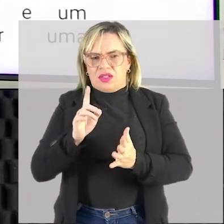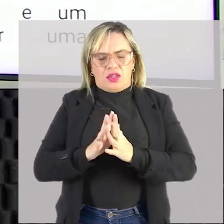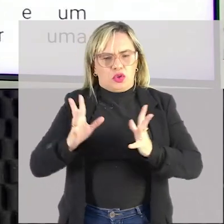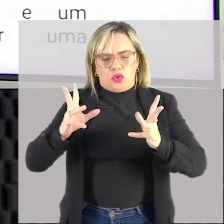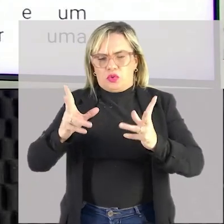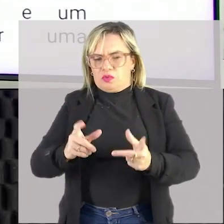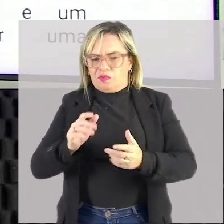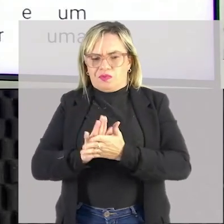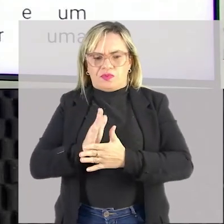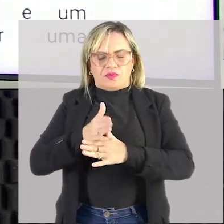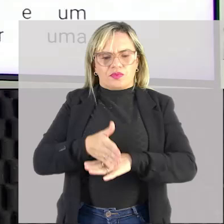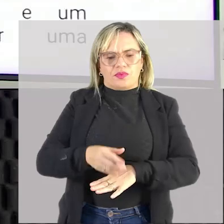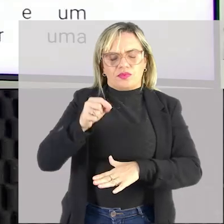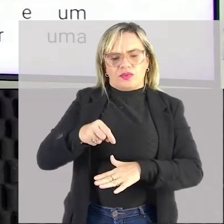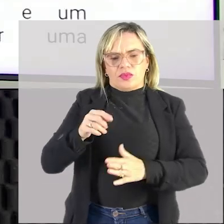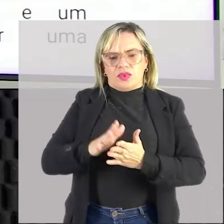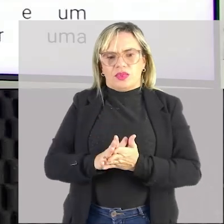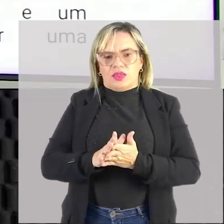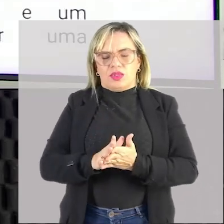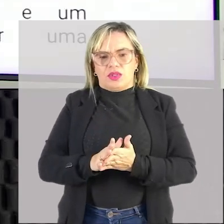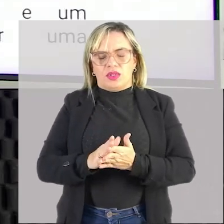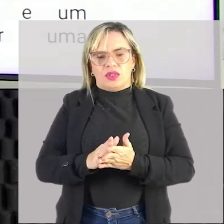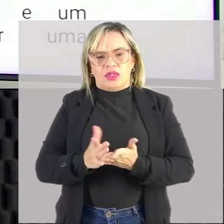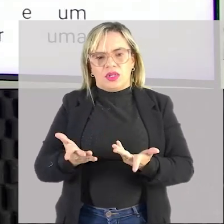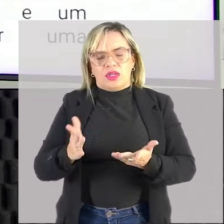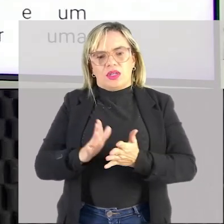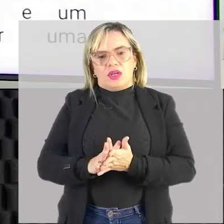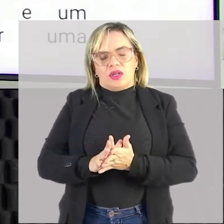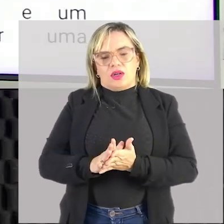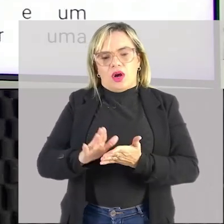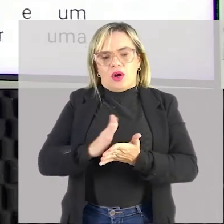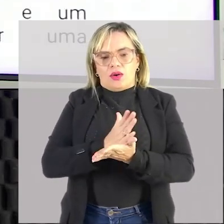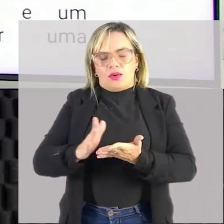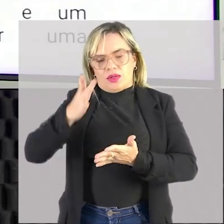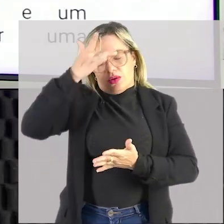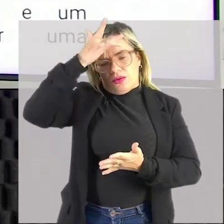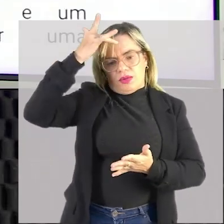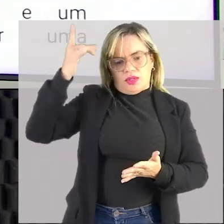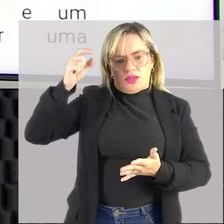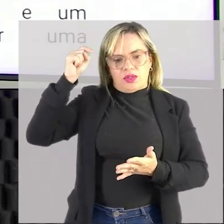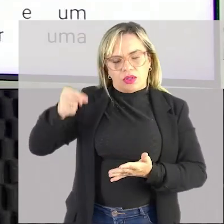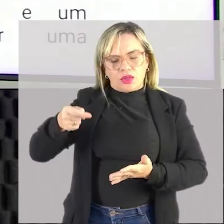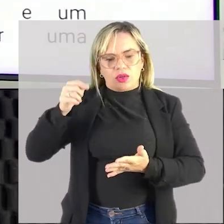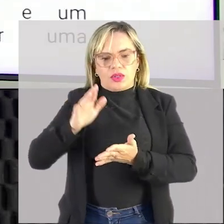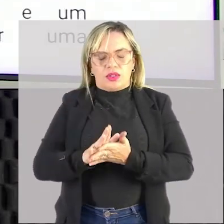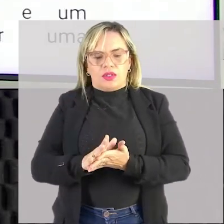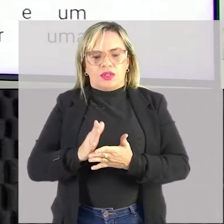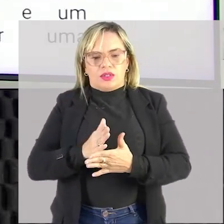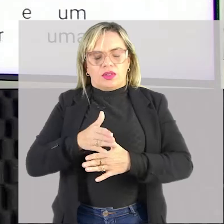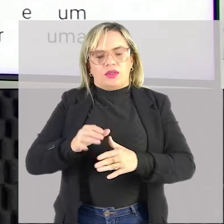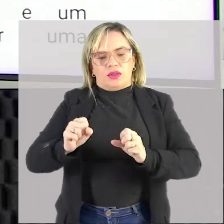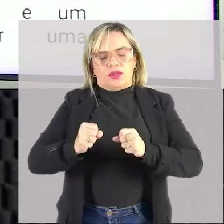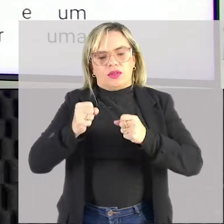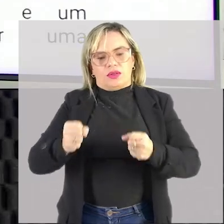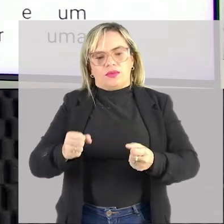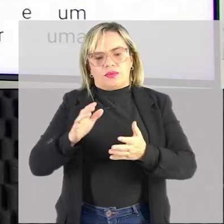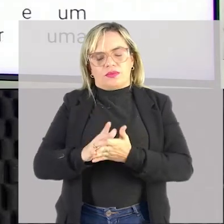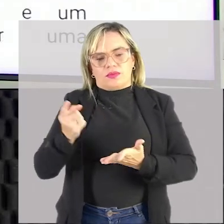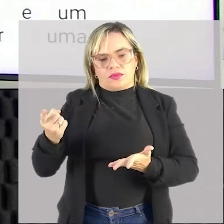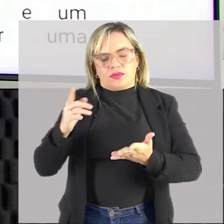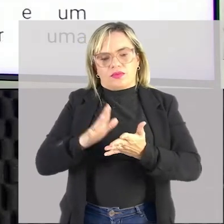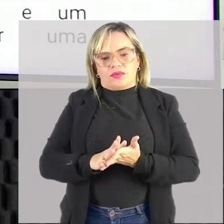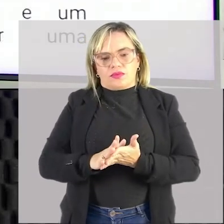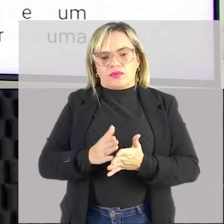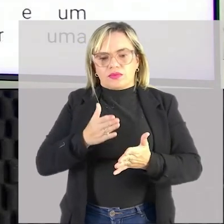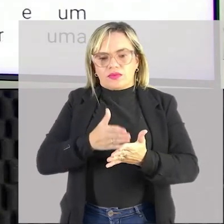participavam. Você definia quem poderia participar. Então, inicialmente, é impedir pessoas de se ocuparem daquilo